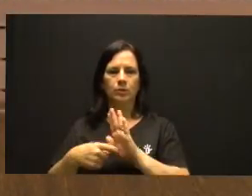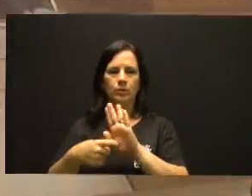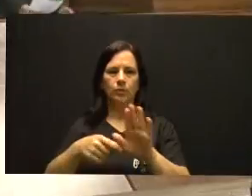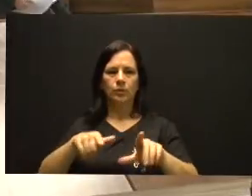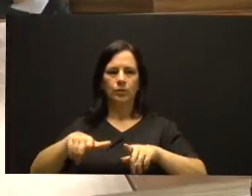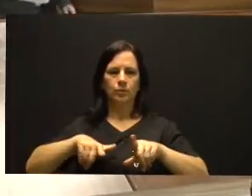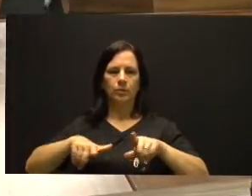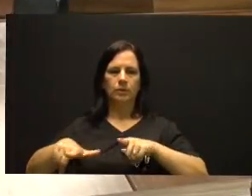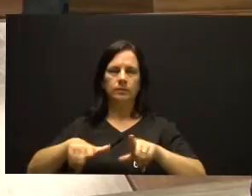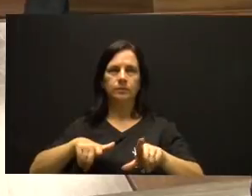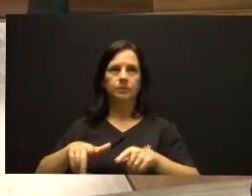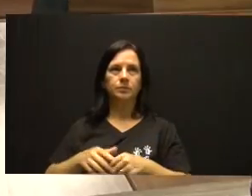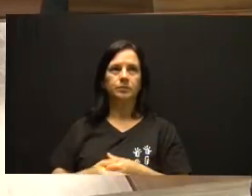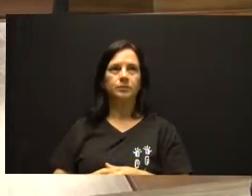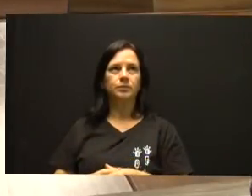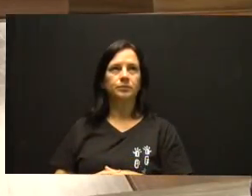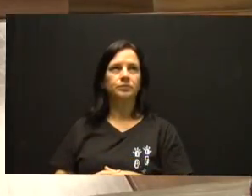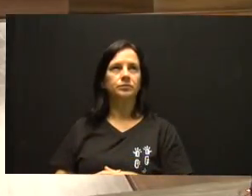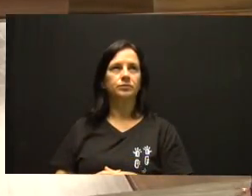trabalhos.